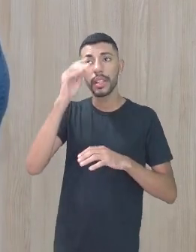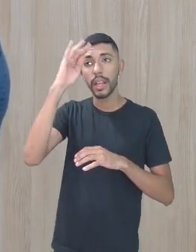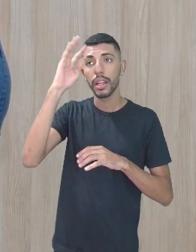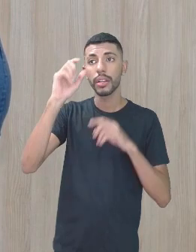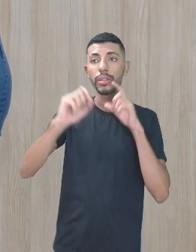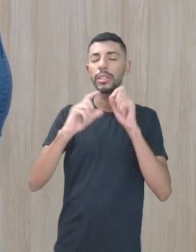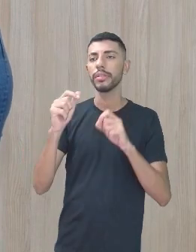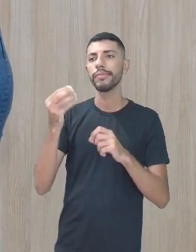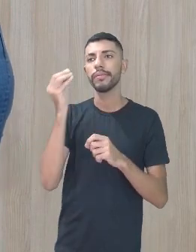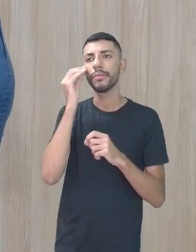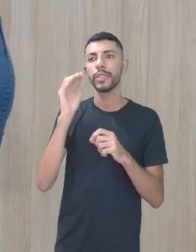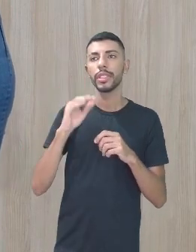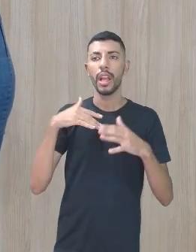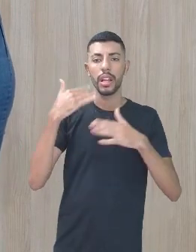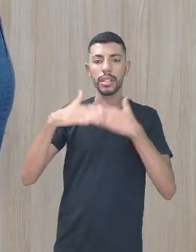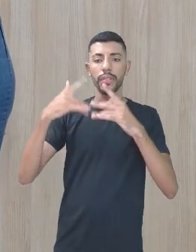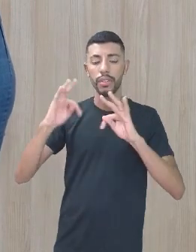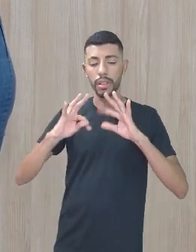todas essas